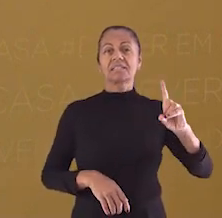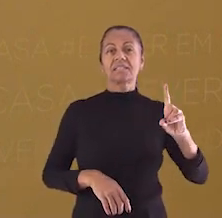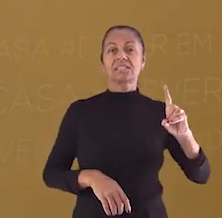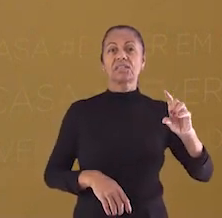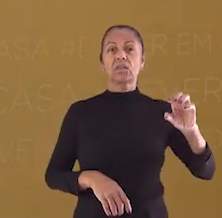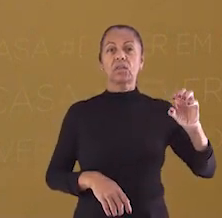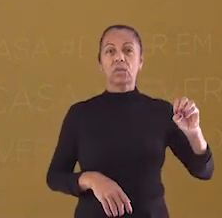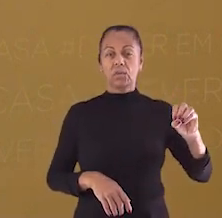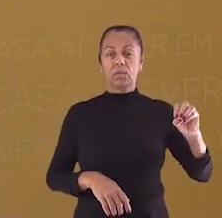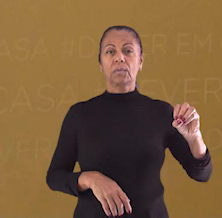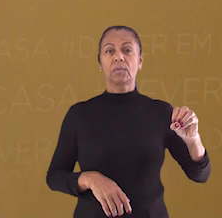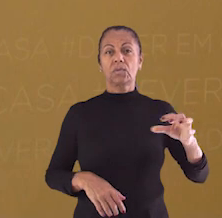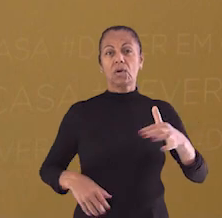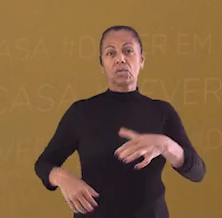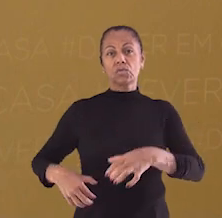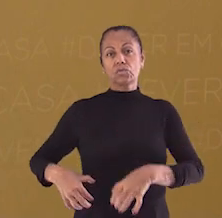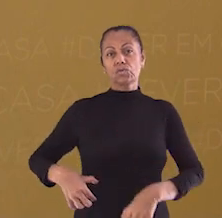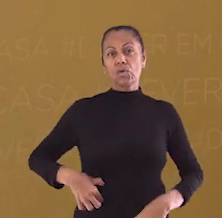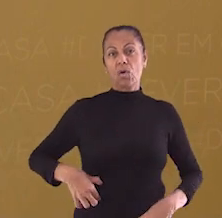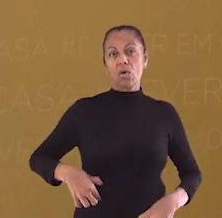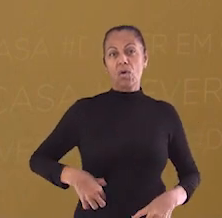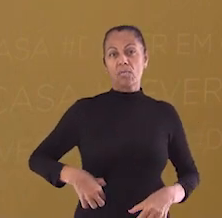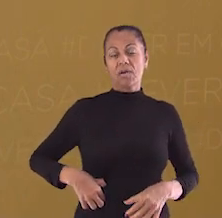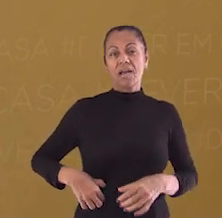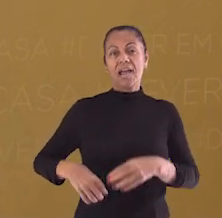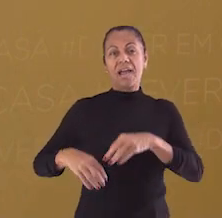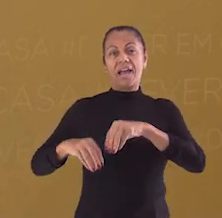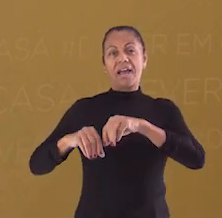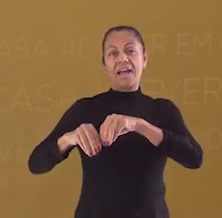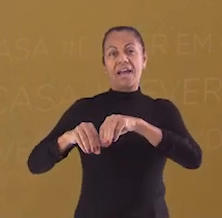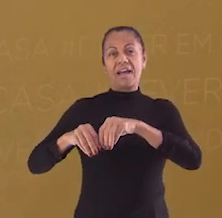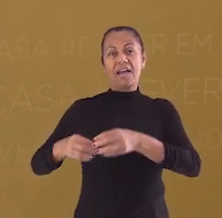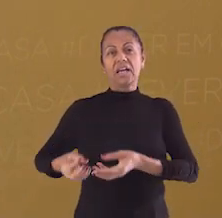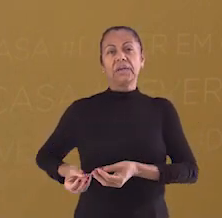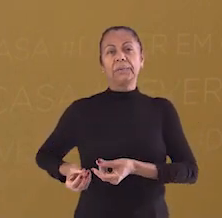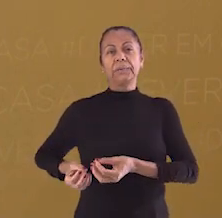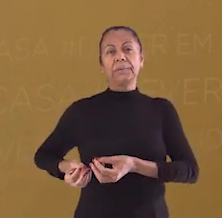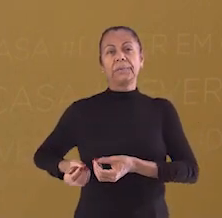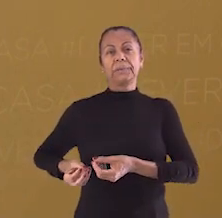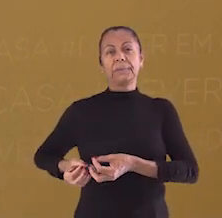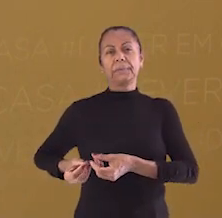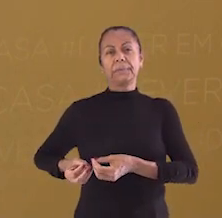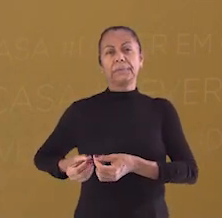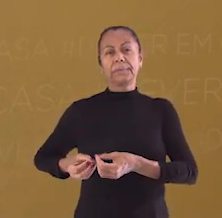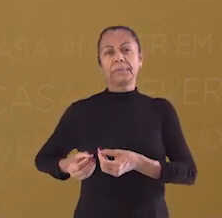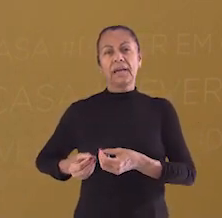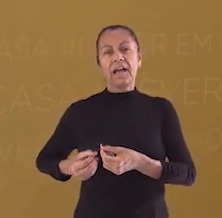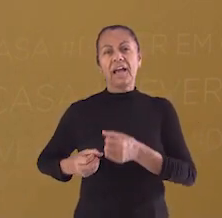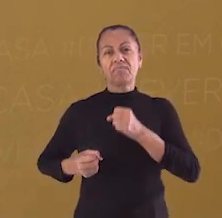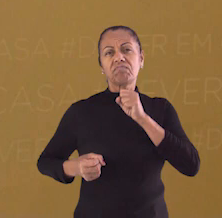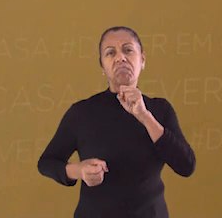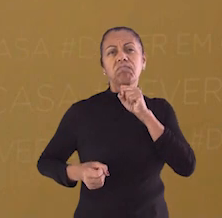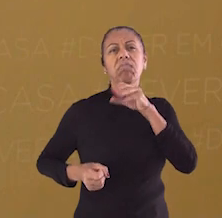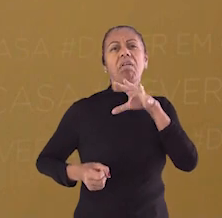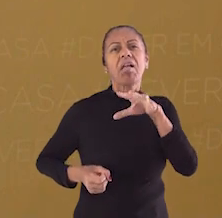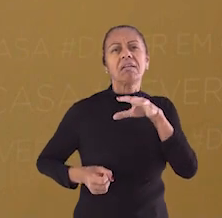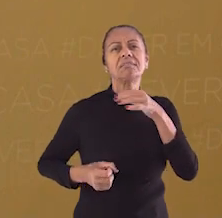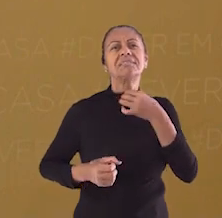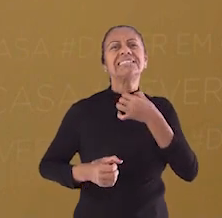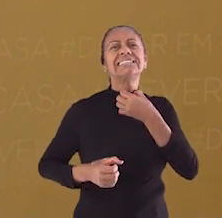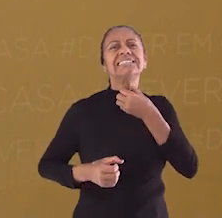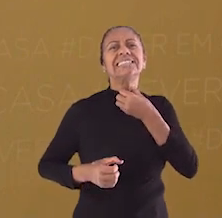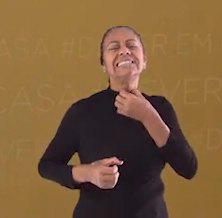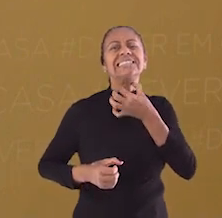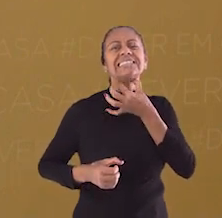forçam o vômito, esses ácidos eles voltam, queimando a garganta, e por causa desse efeito, os danos à